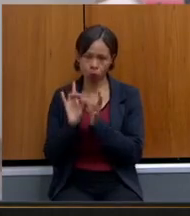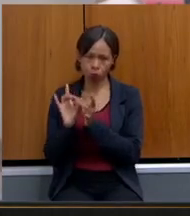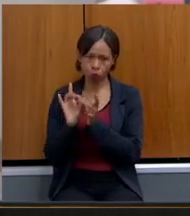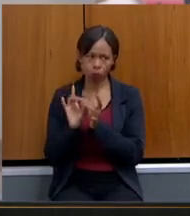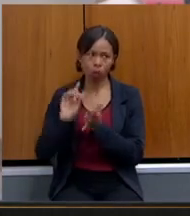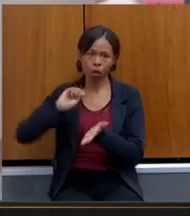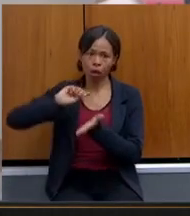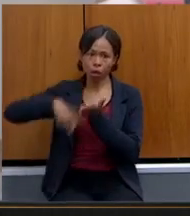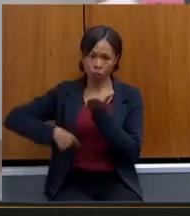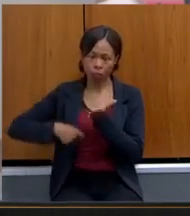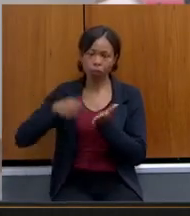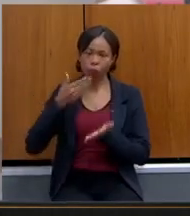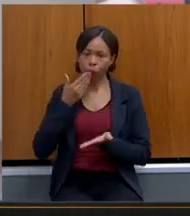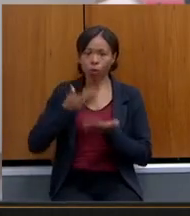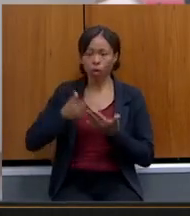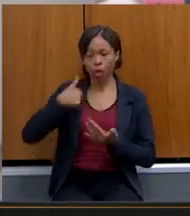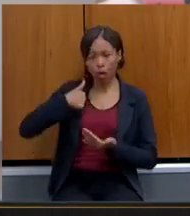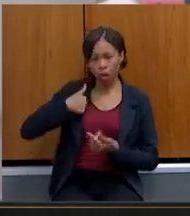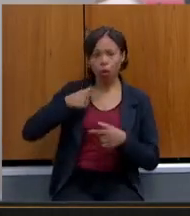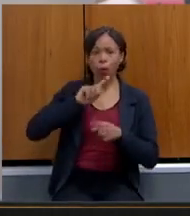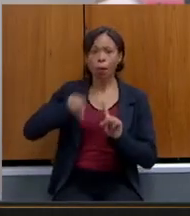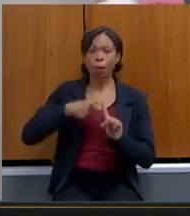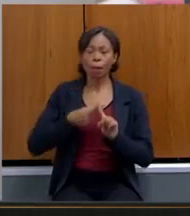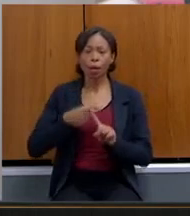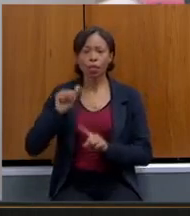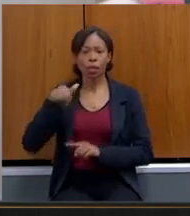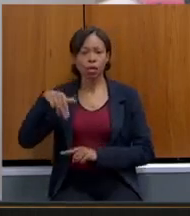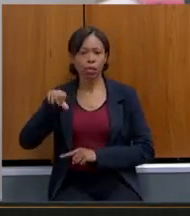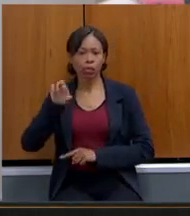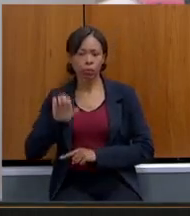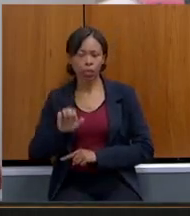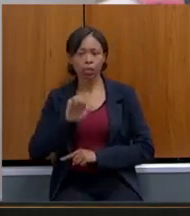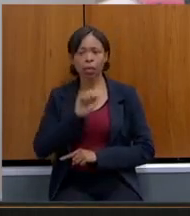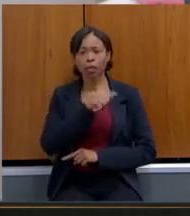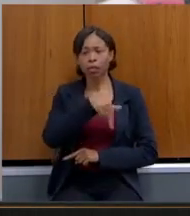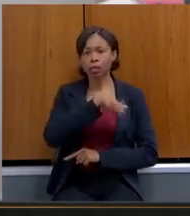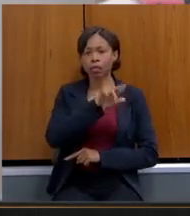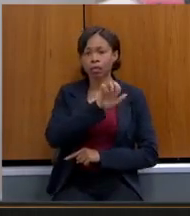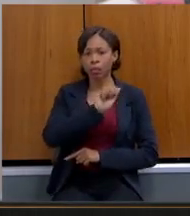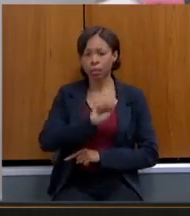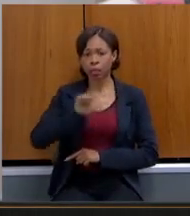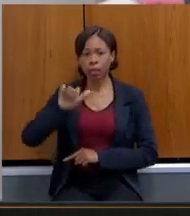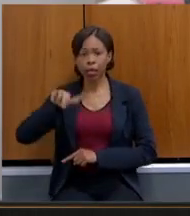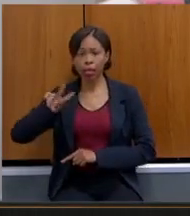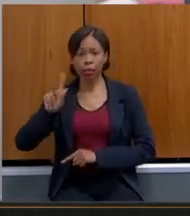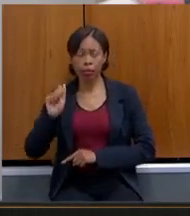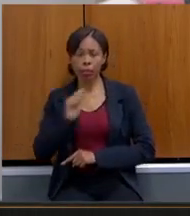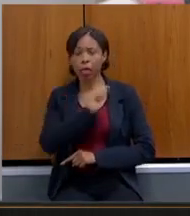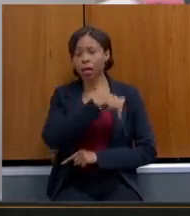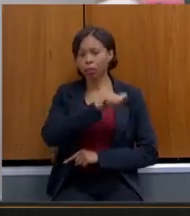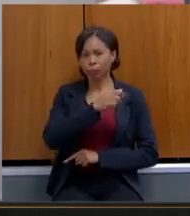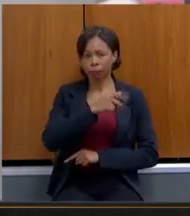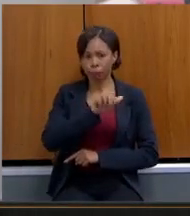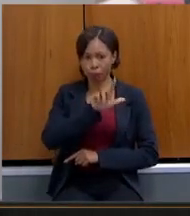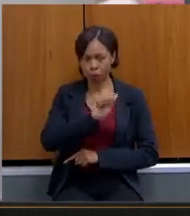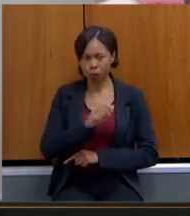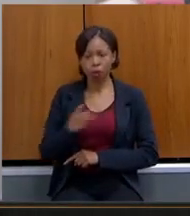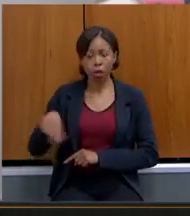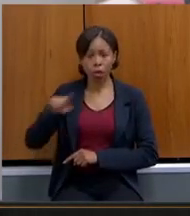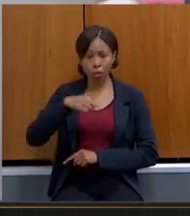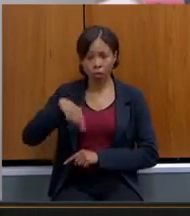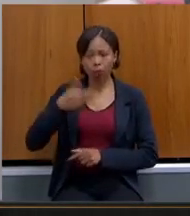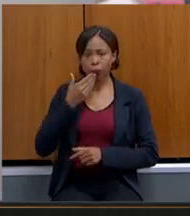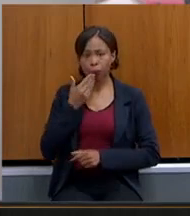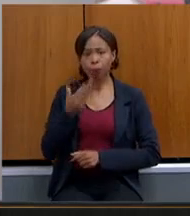assim não esse aqui alimento eu Deputado André Quintão Deputado André de Jesus Deputado aleninha deputada Ana Paula Siqueira é que